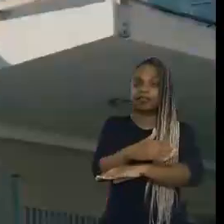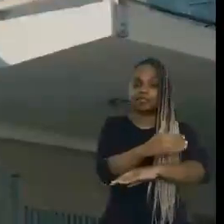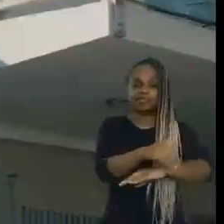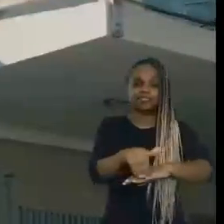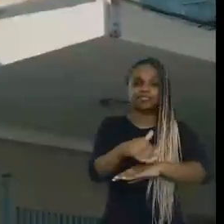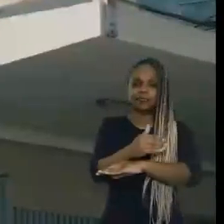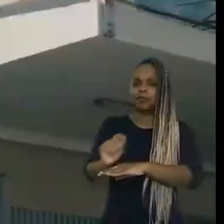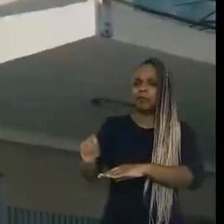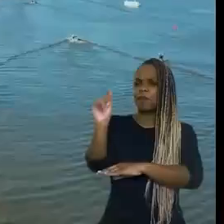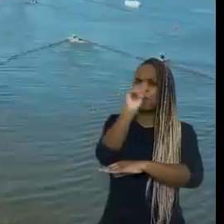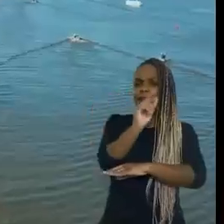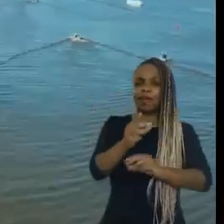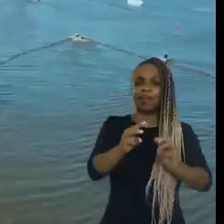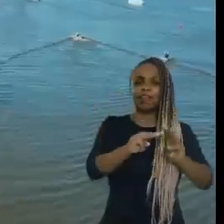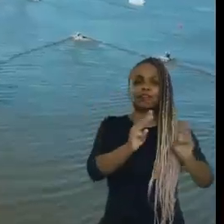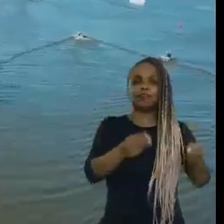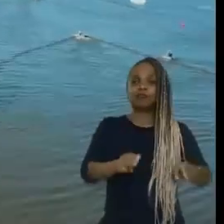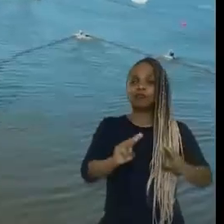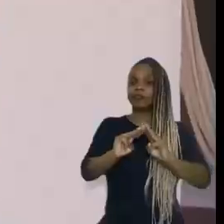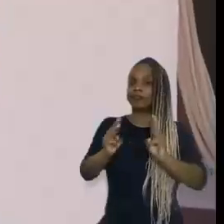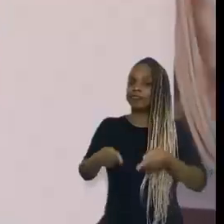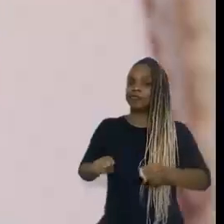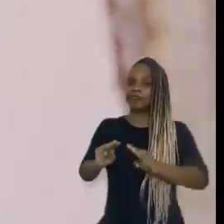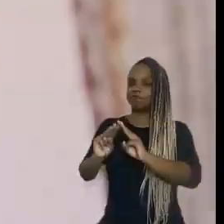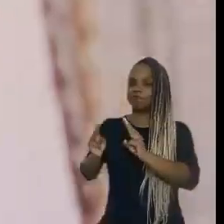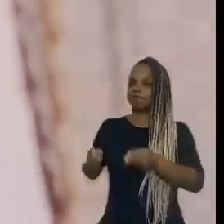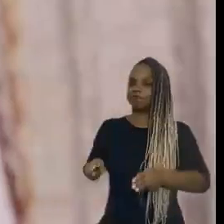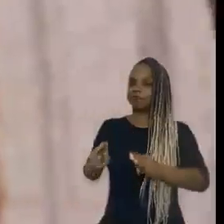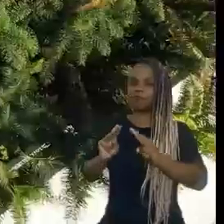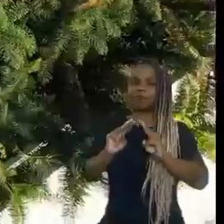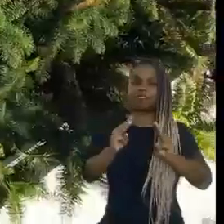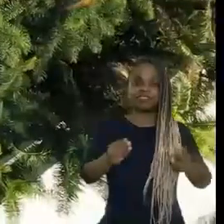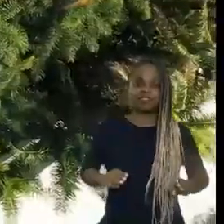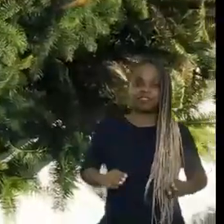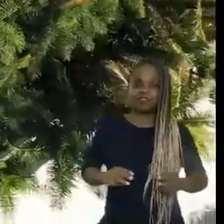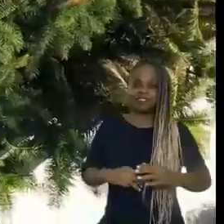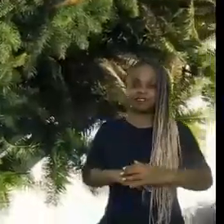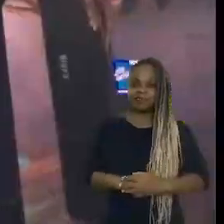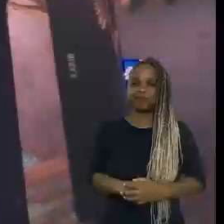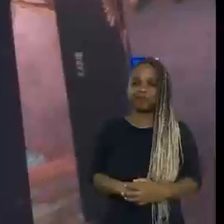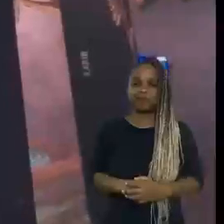das ruas e dos museus.